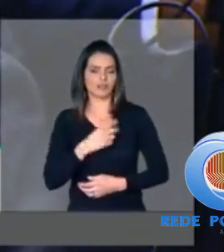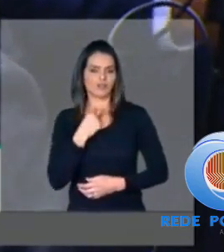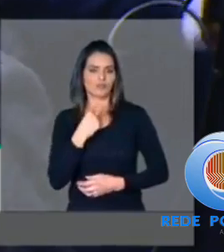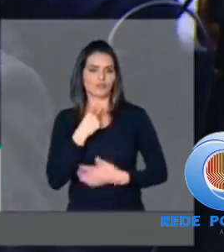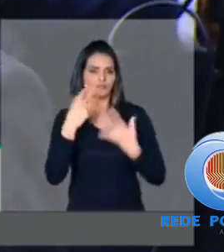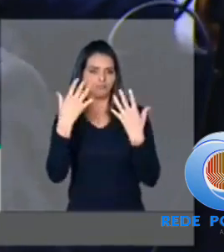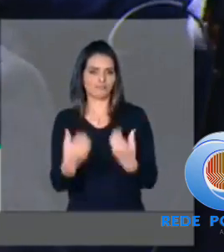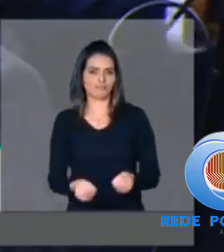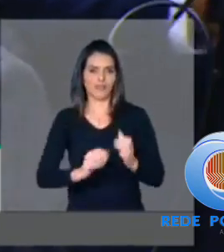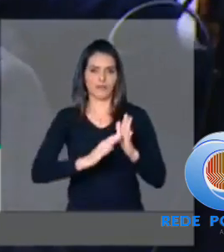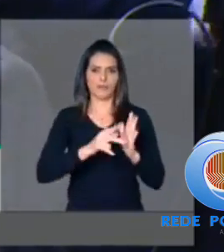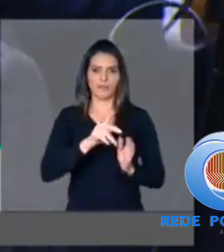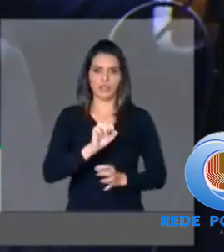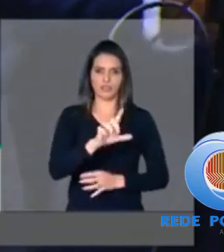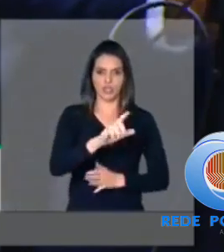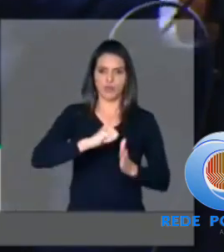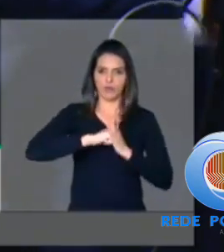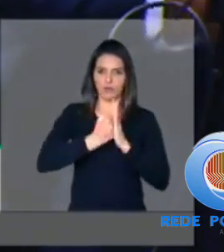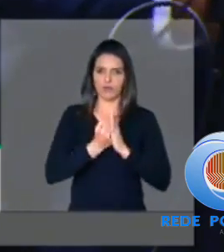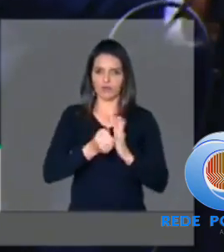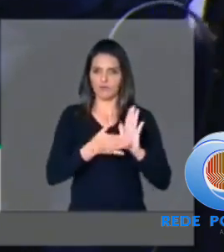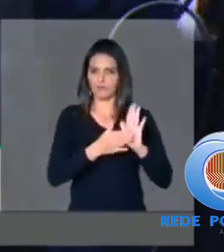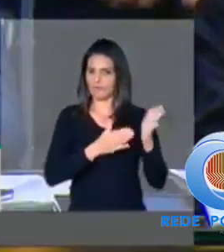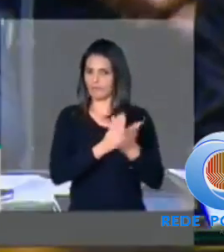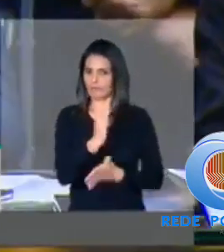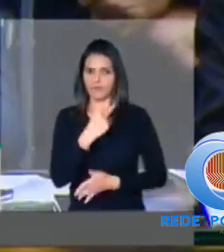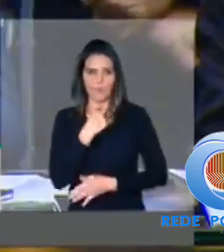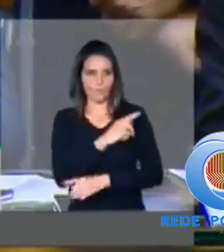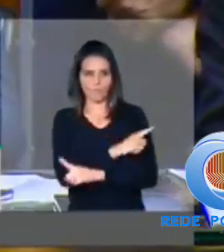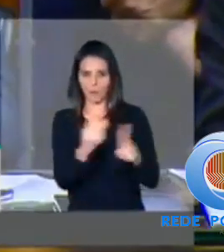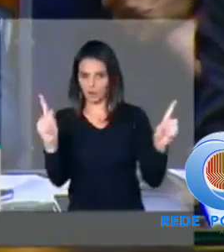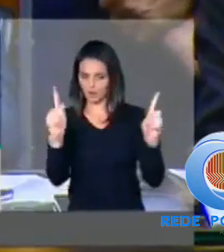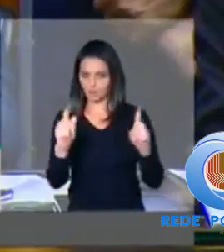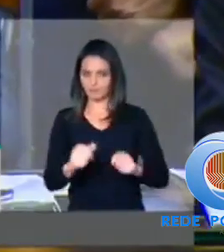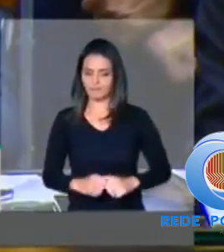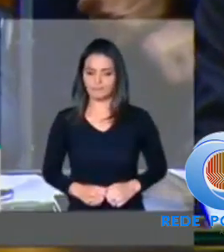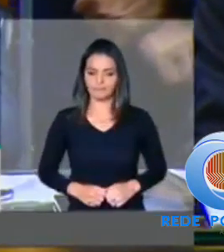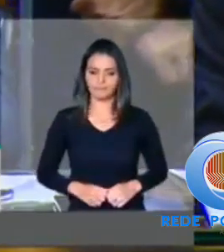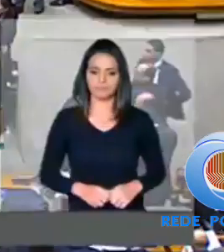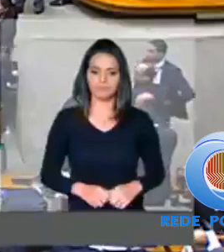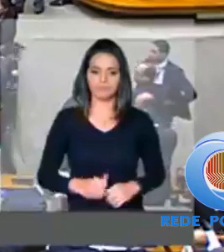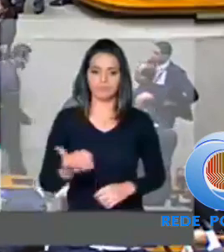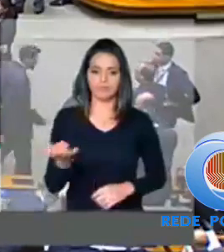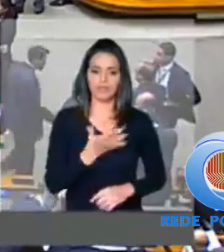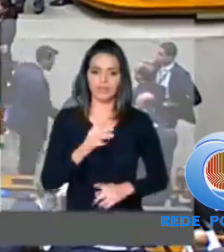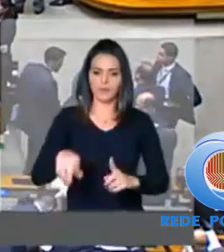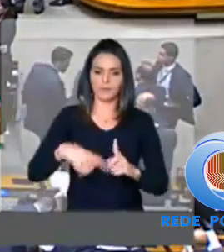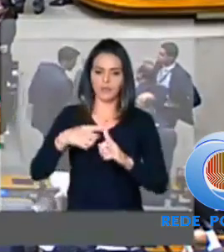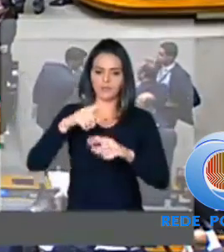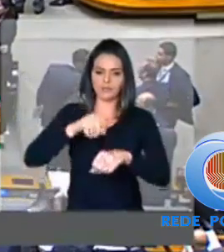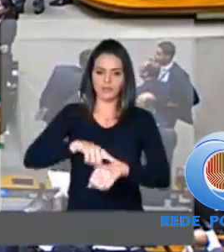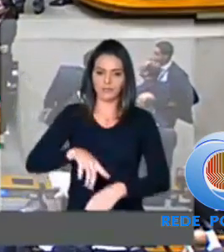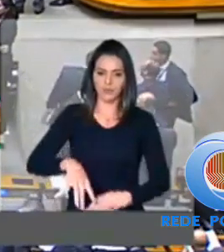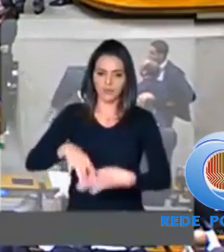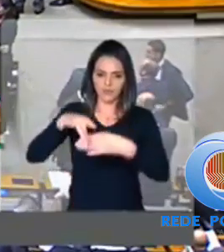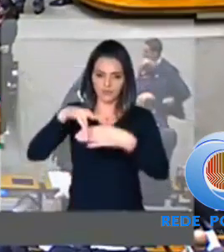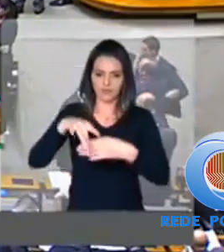obstrução, essa matéria não pode ser aprovada. Posição. Gente, eu queria somar com o tempo de liderança.